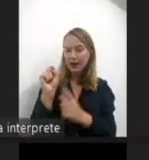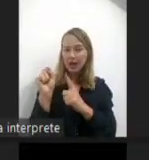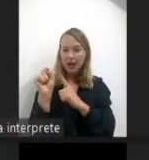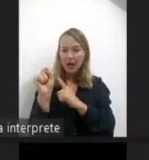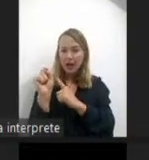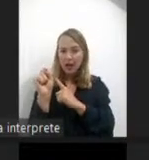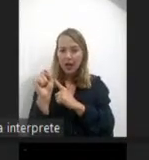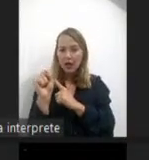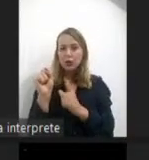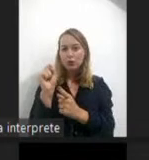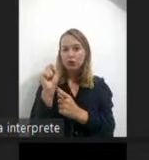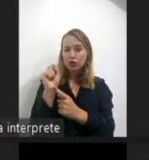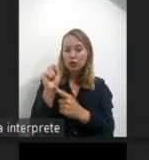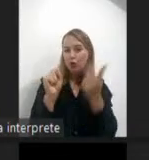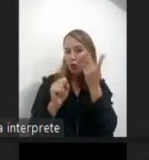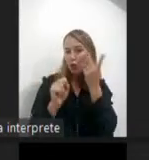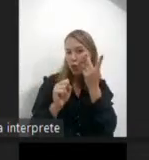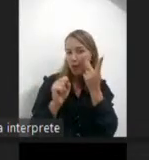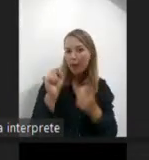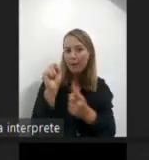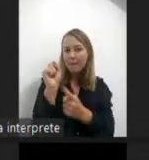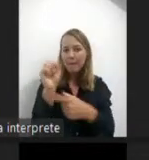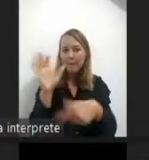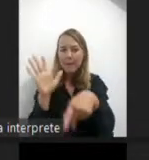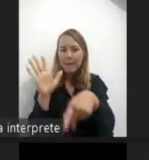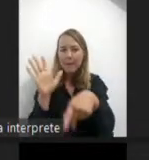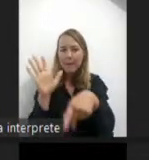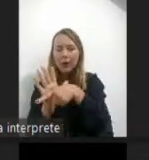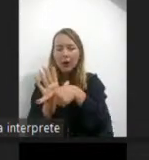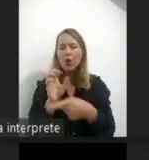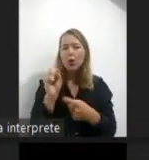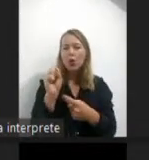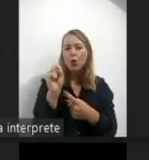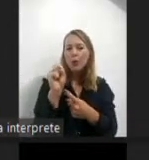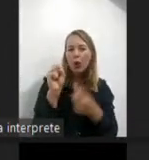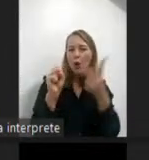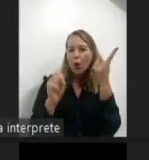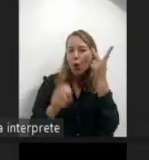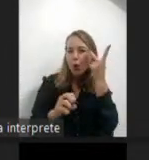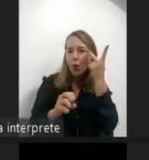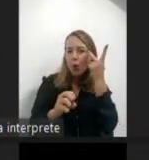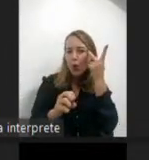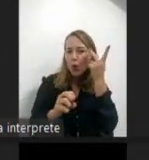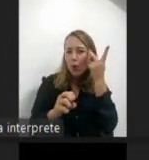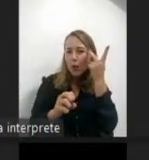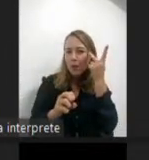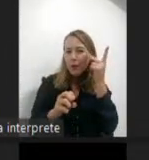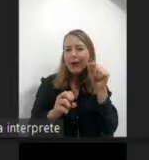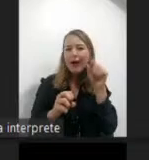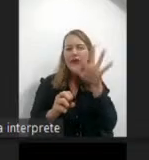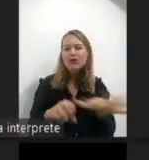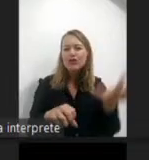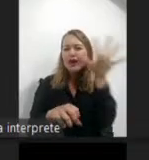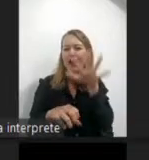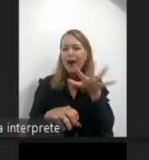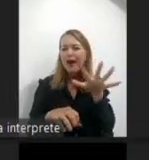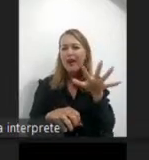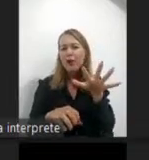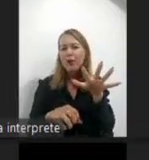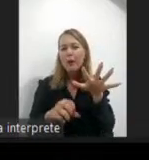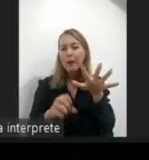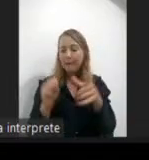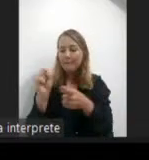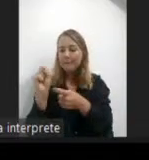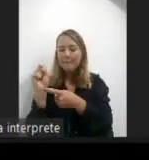em própria. A comum, ela é uma representação generalizada, mas a própria,